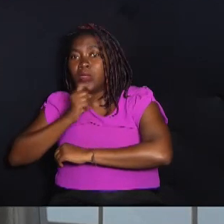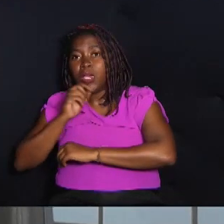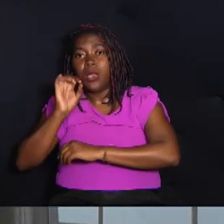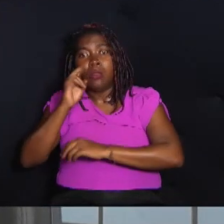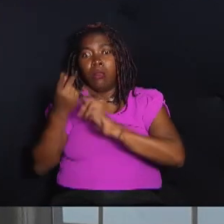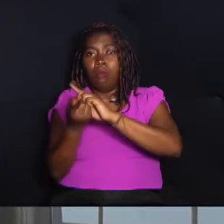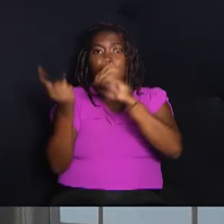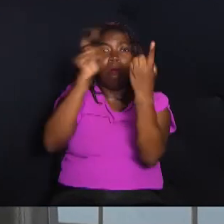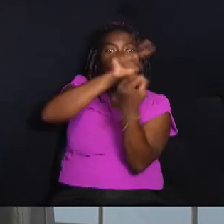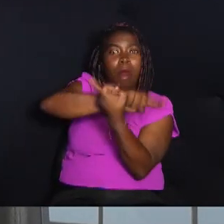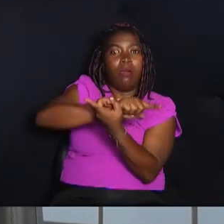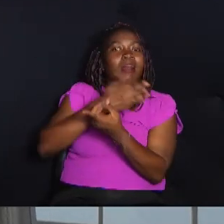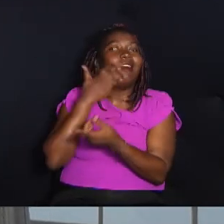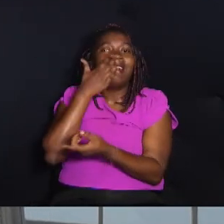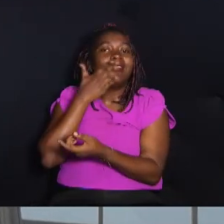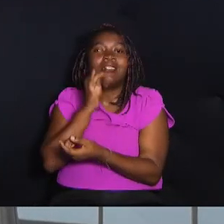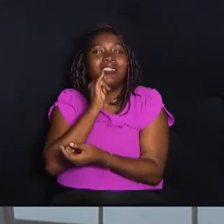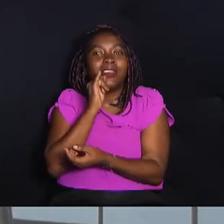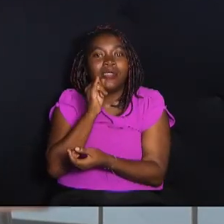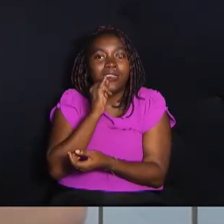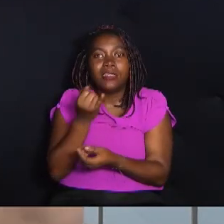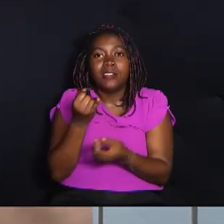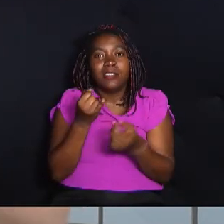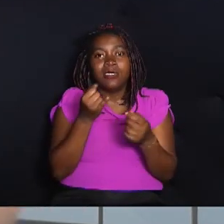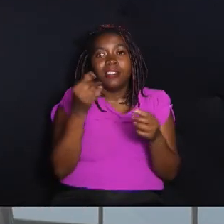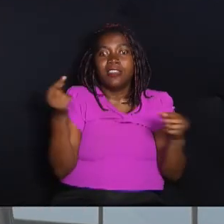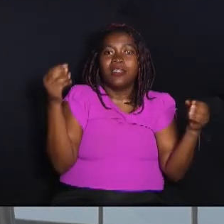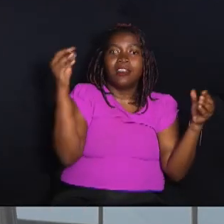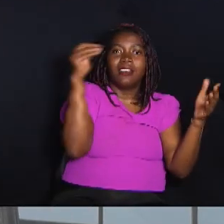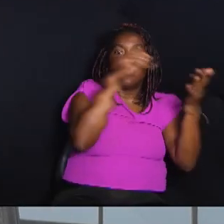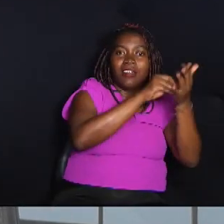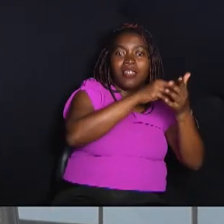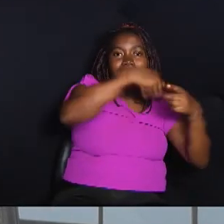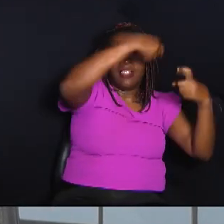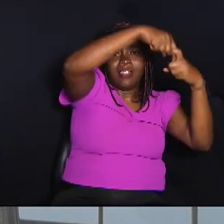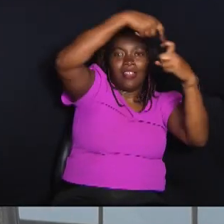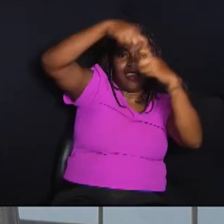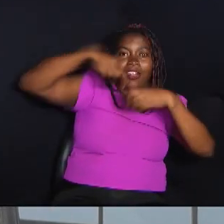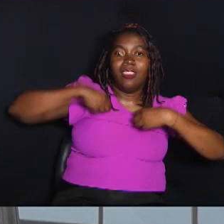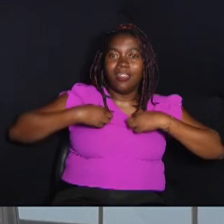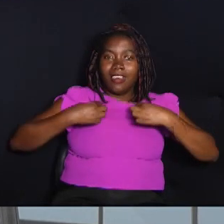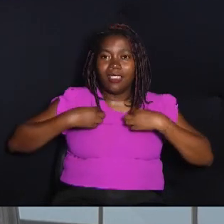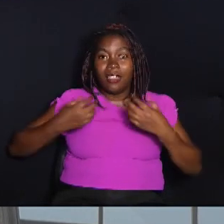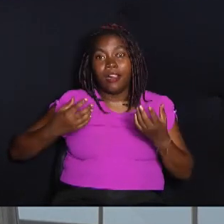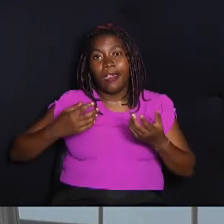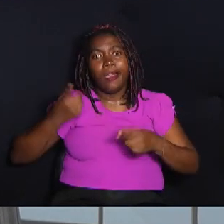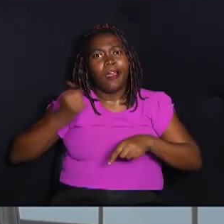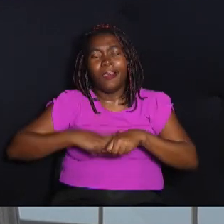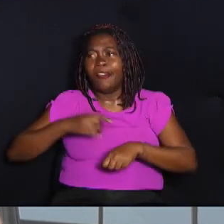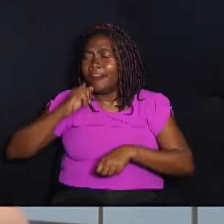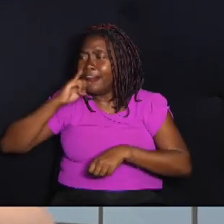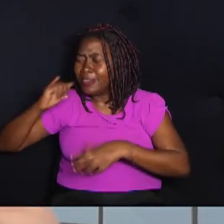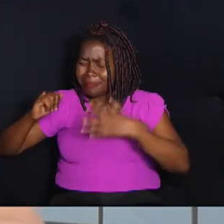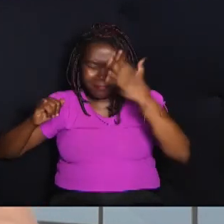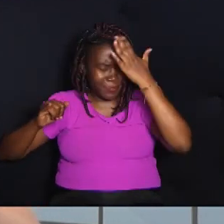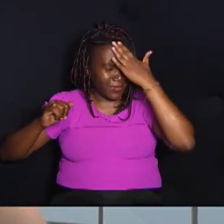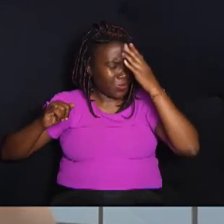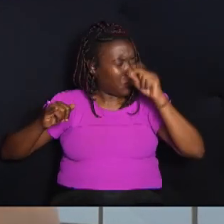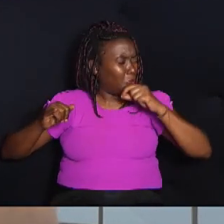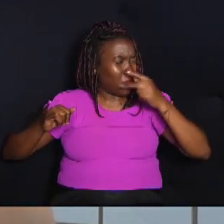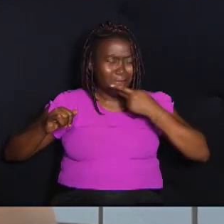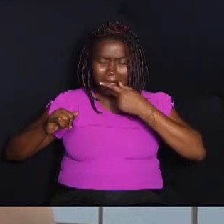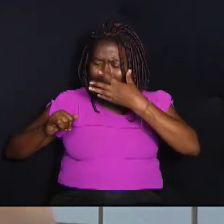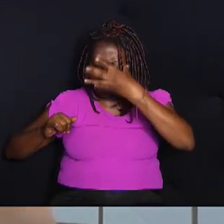de um armário de roupas, né? Ou na hora de falar, a pessoa, mas eu já não lembro mais do que estava